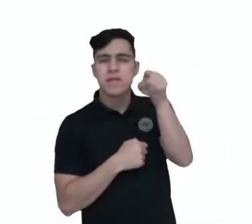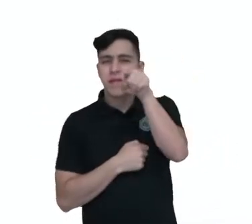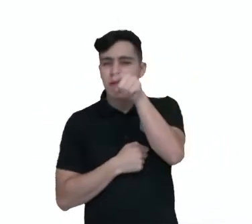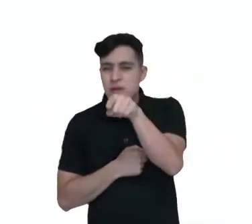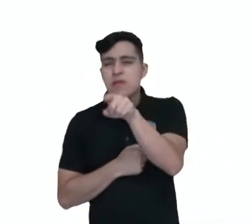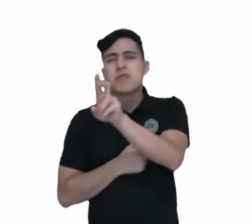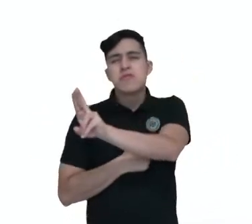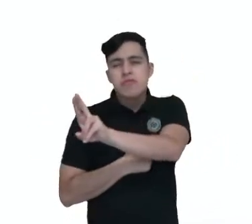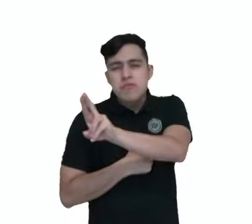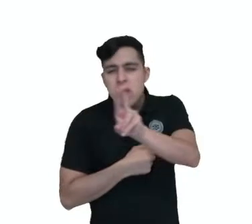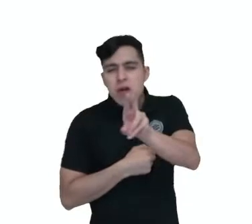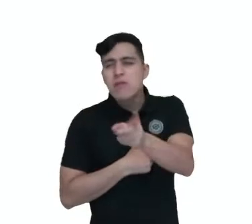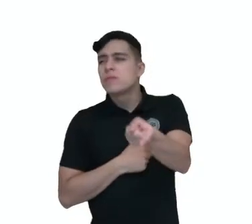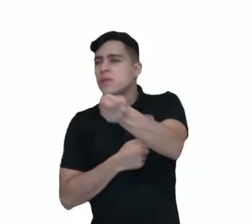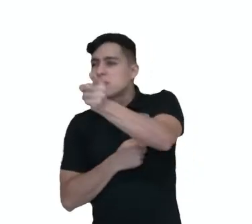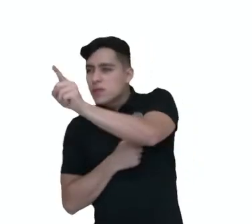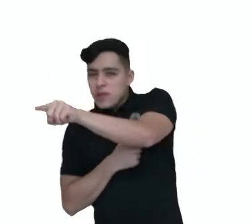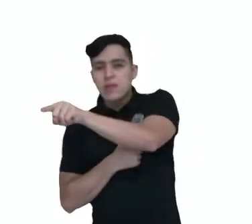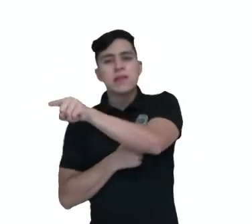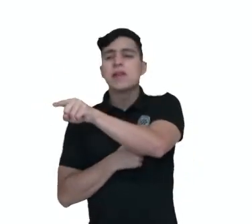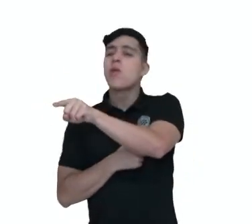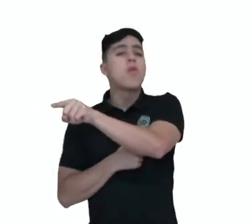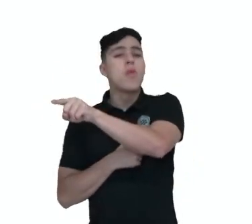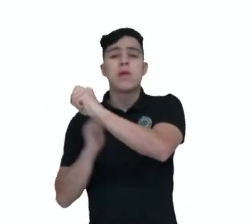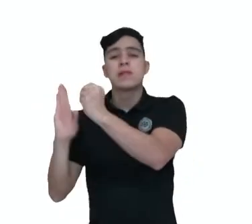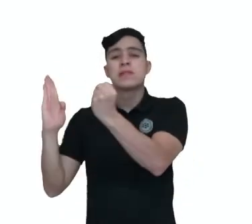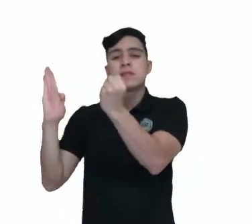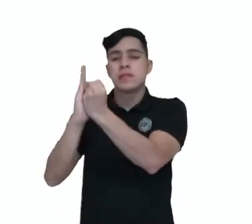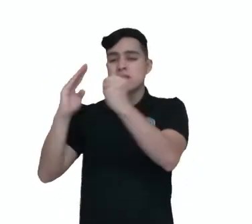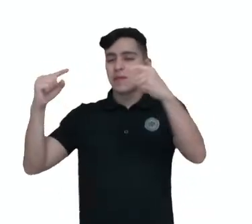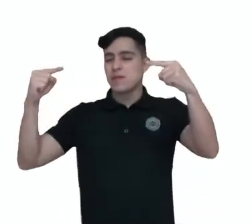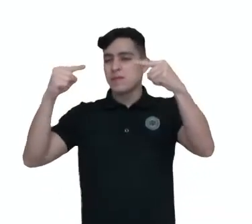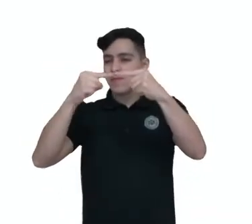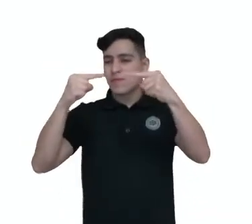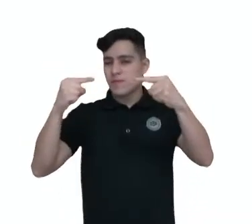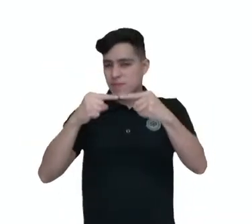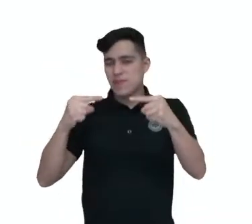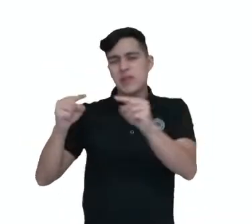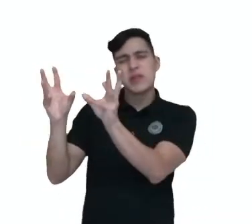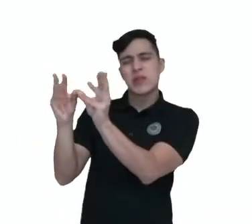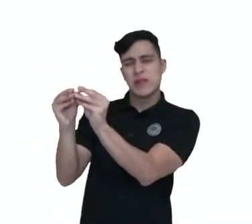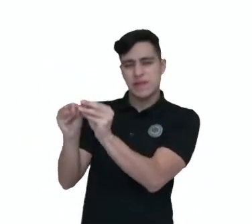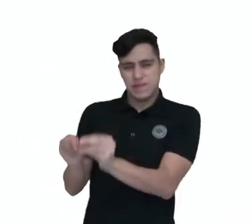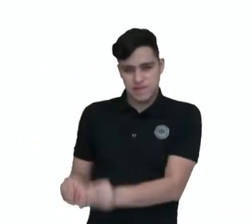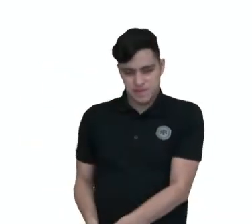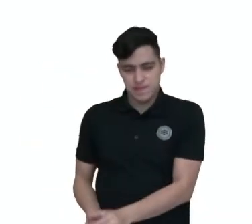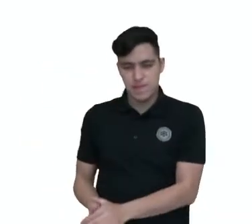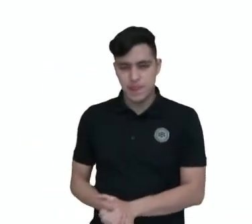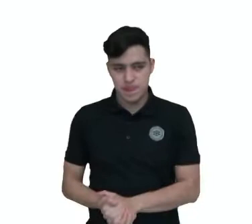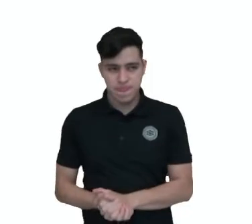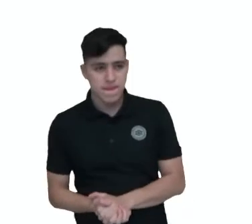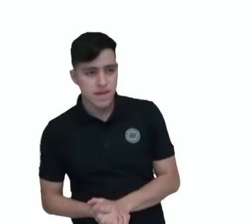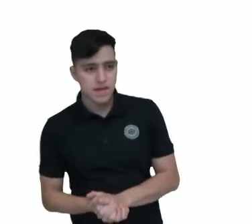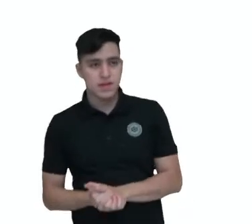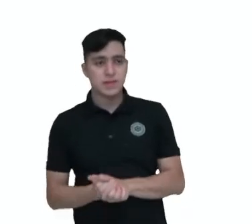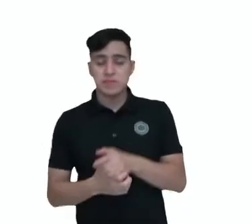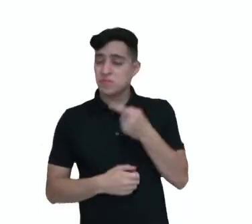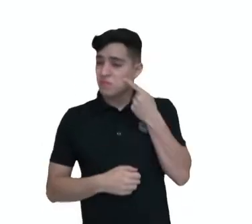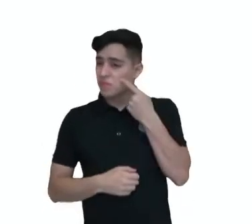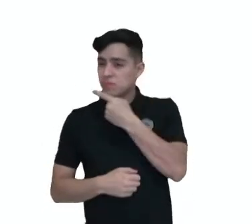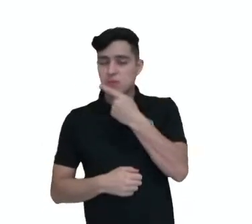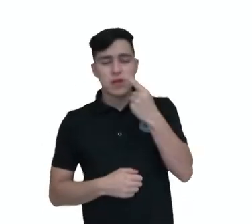e a letra K. K, perdão, pessoal. corrente elétrica, unidade de